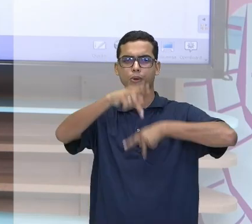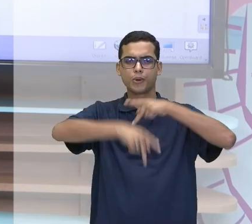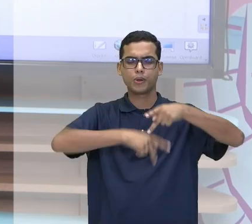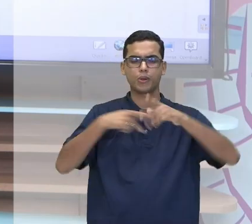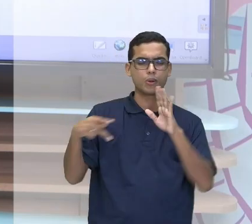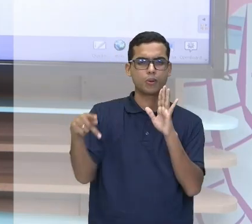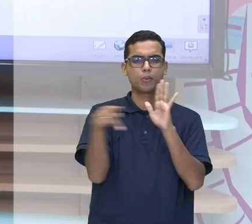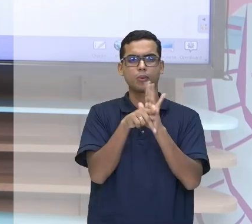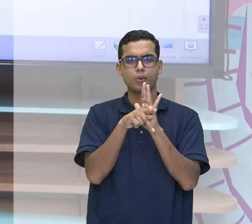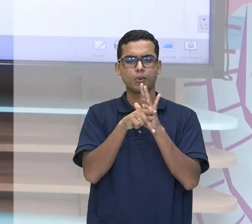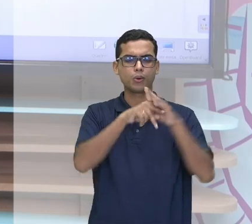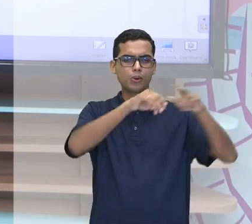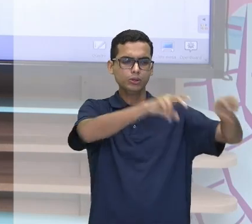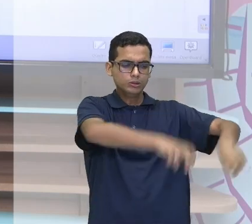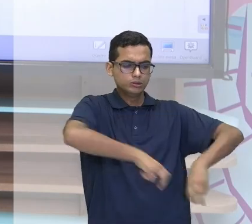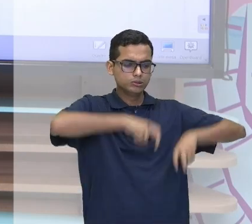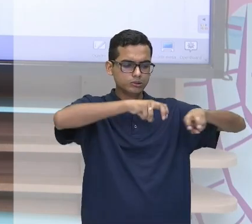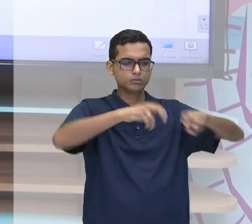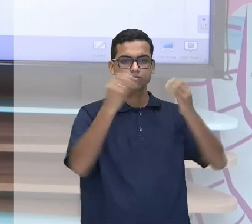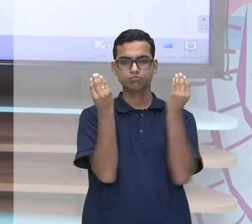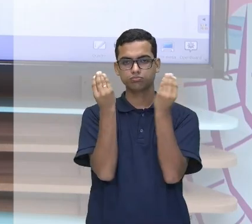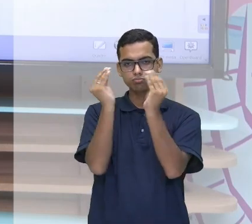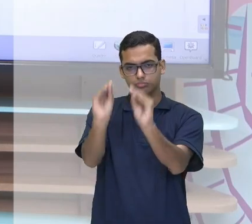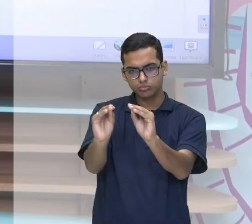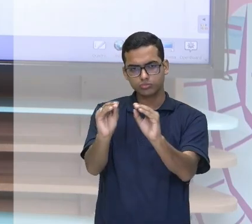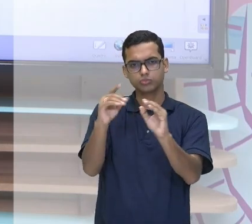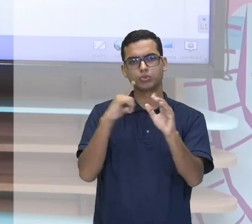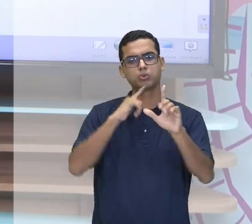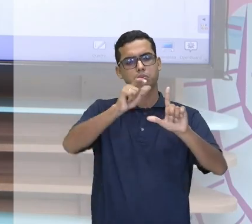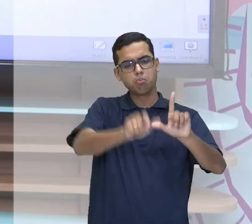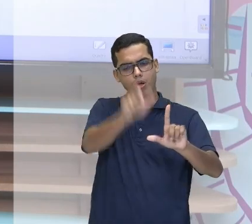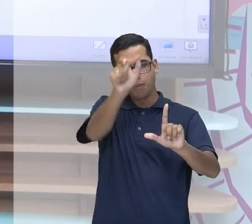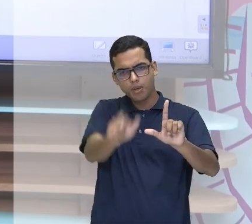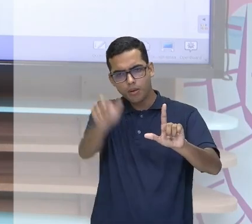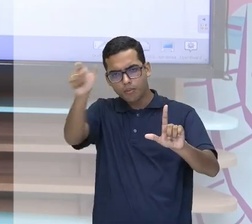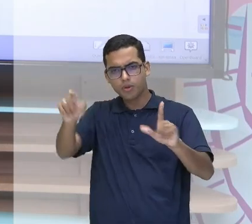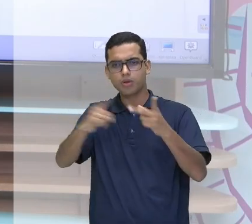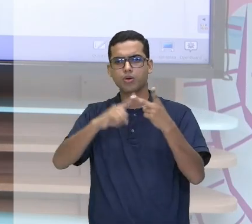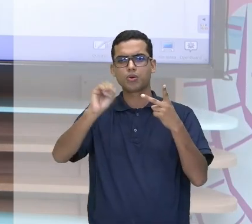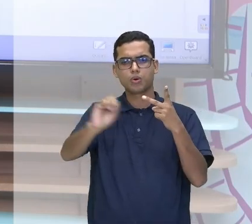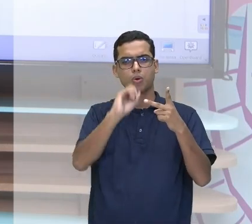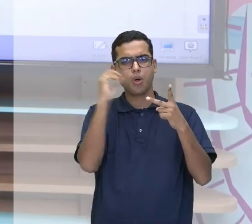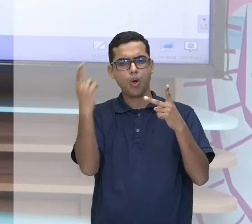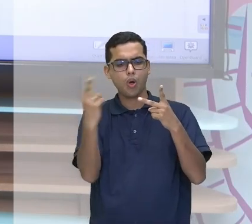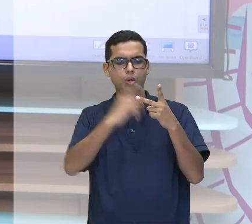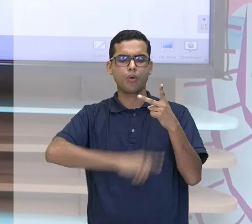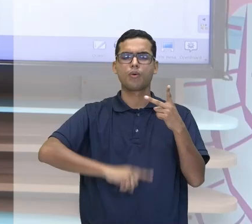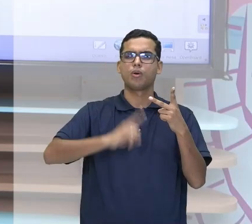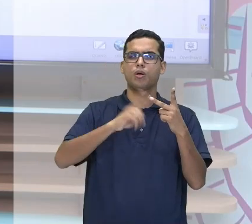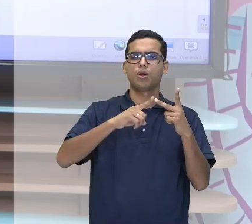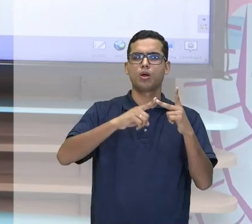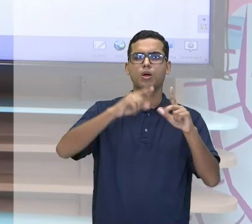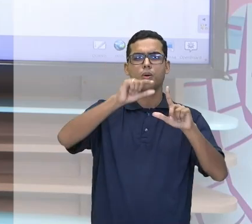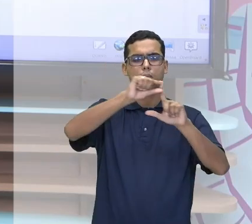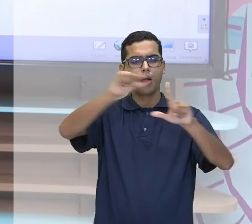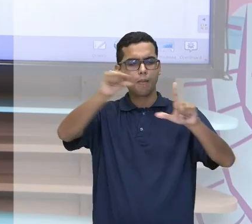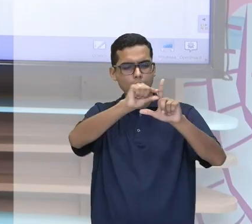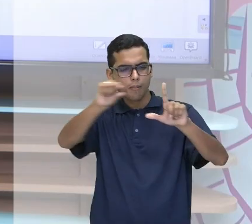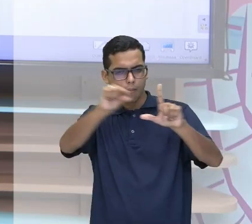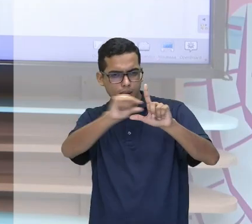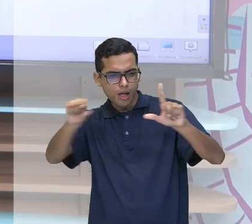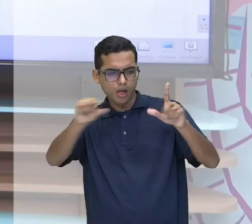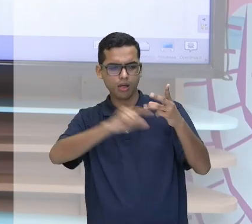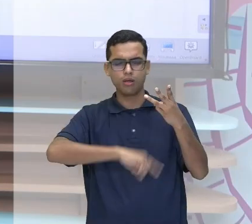aí esses dados em algum tipo de gráfico, ou um gráfico de colunas, um infográfico, ou qualquer outro tipo de gráfico inserindo aí